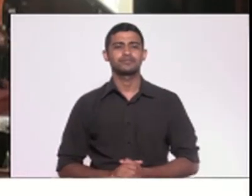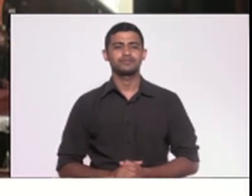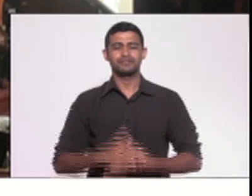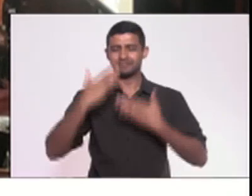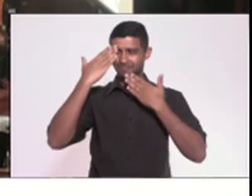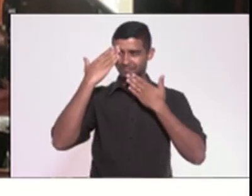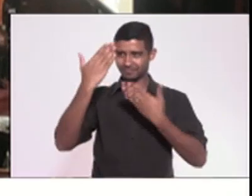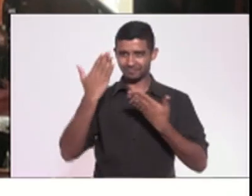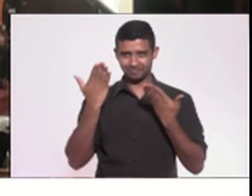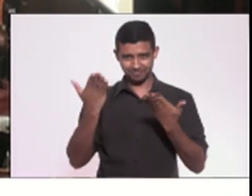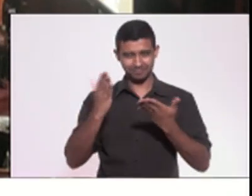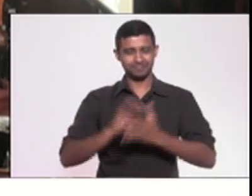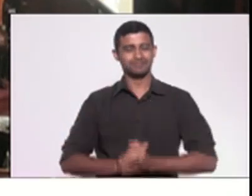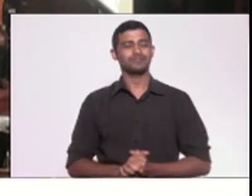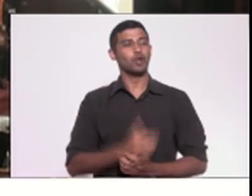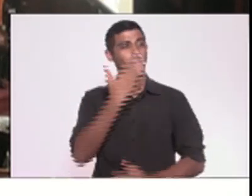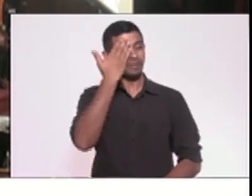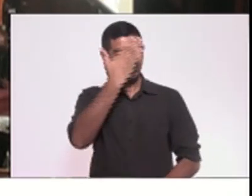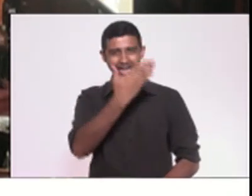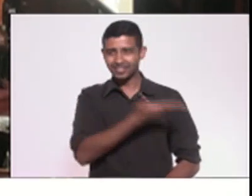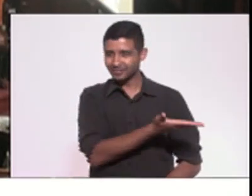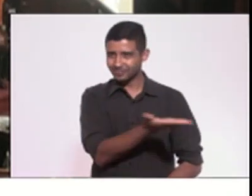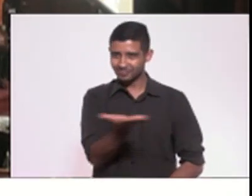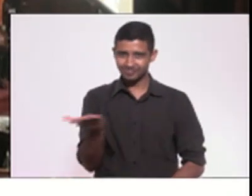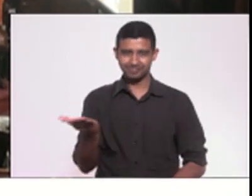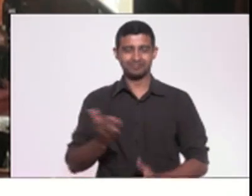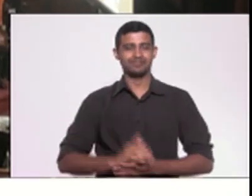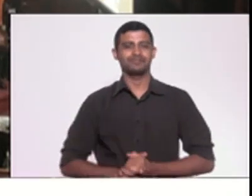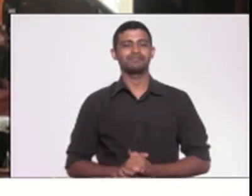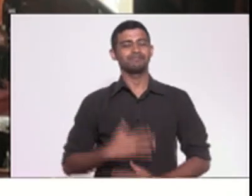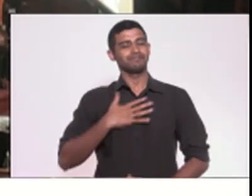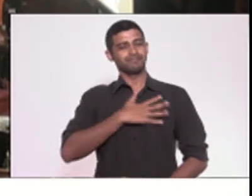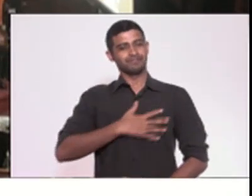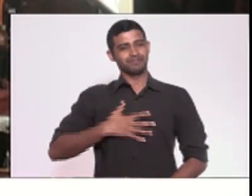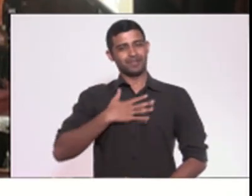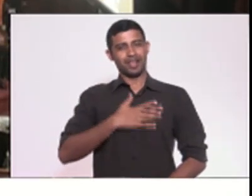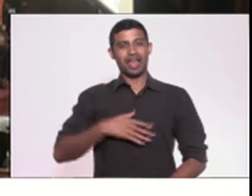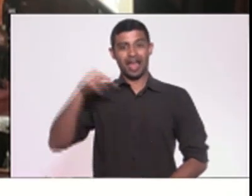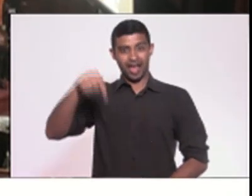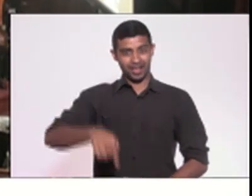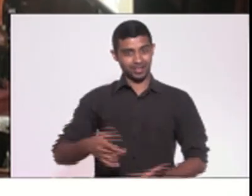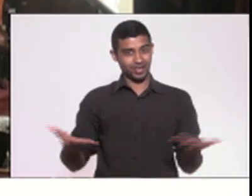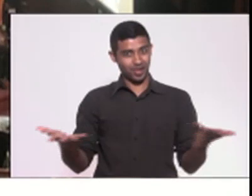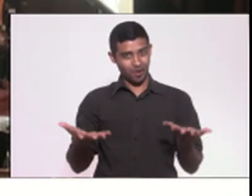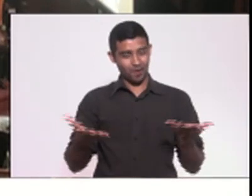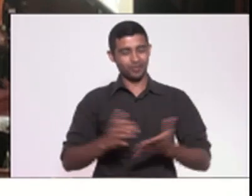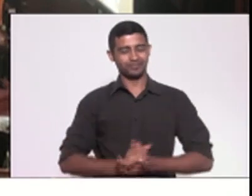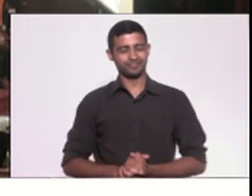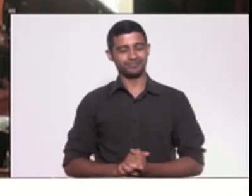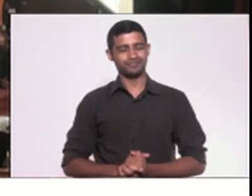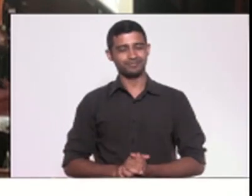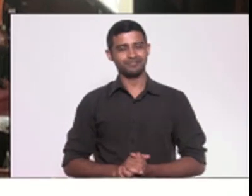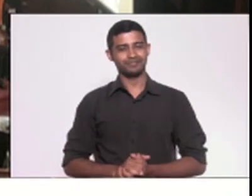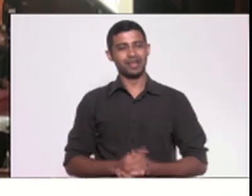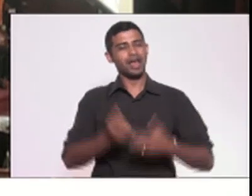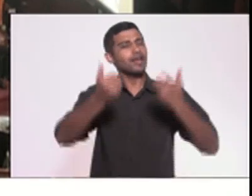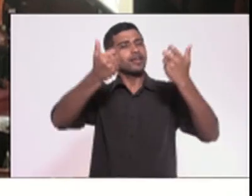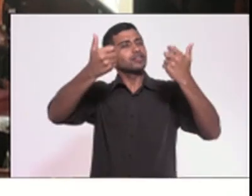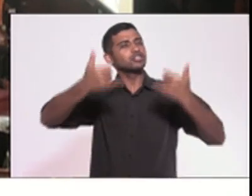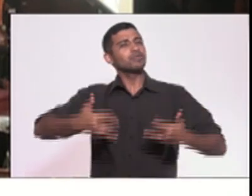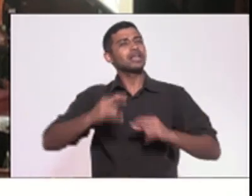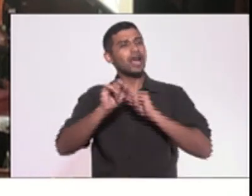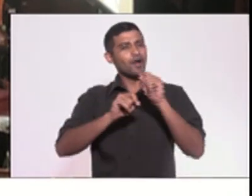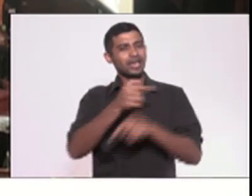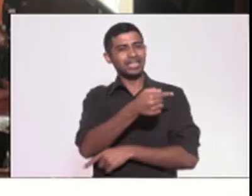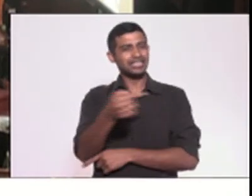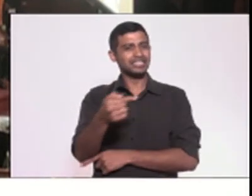Obrigado, Geisa. Obrigado a todos aí. É um prazer estar aqui hoje falando um pouquinho dessa Semana